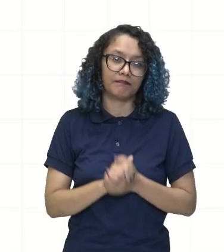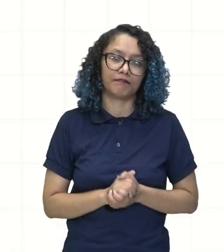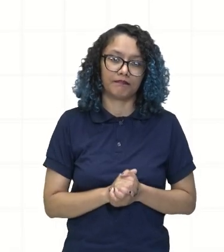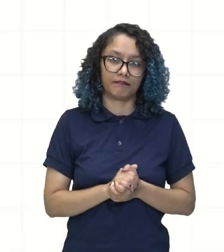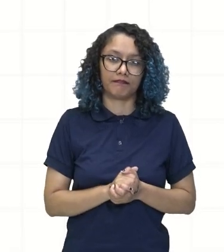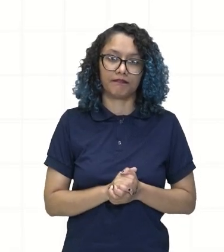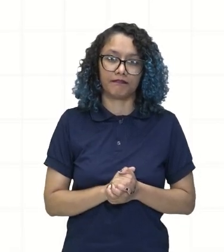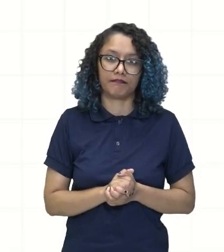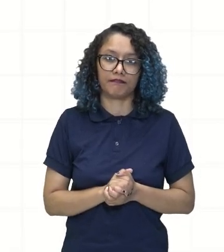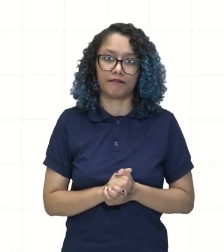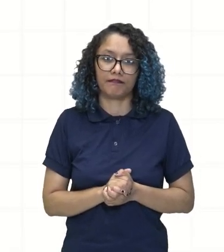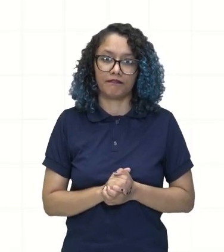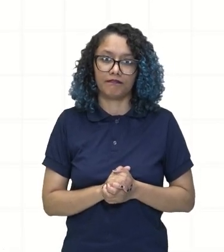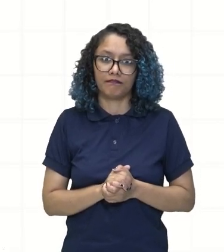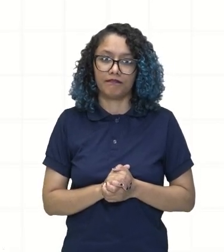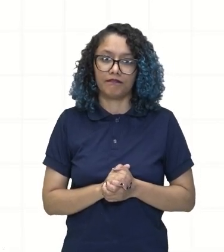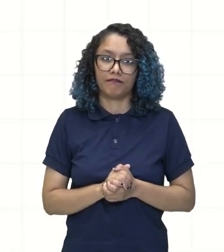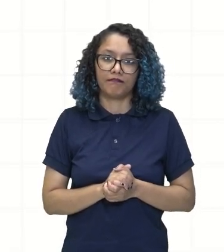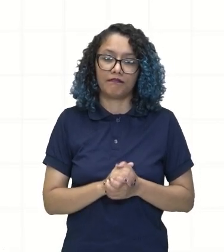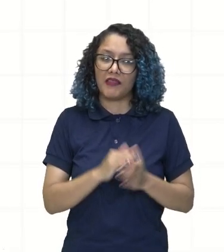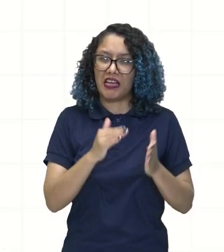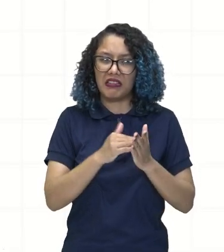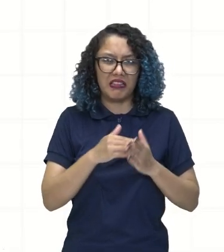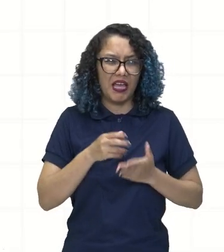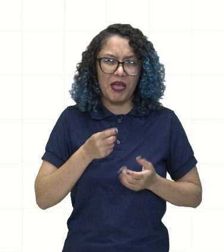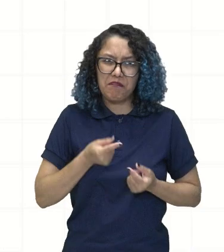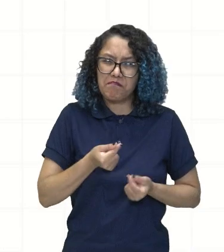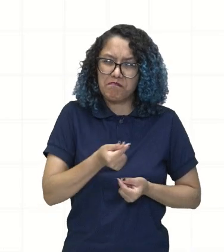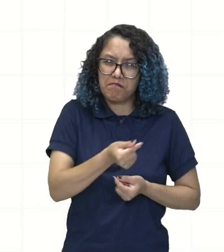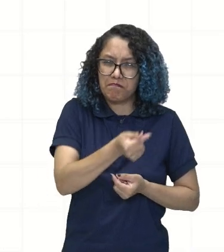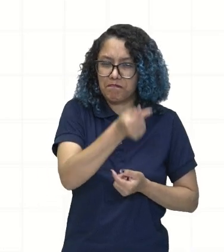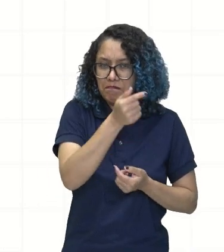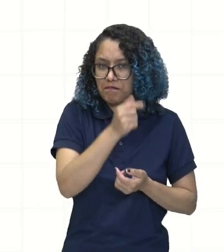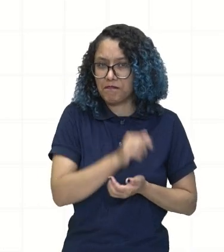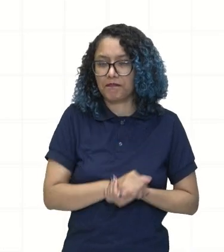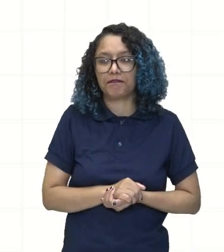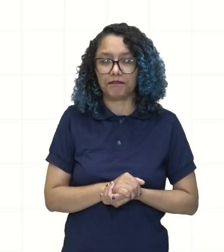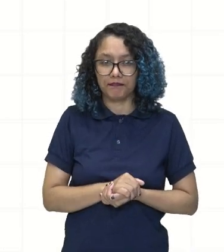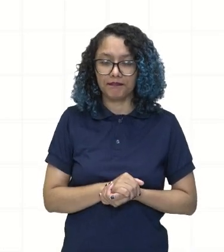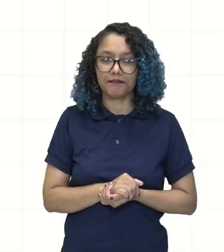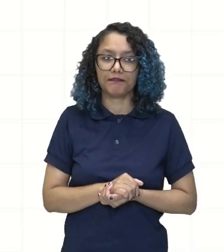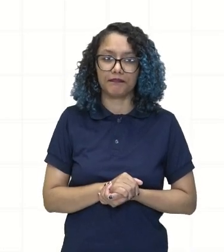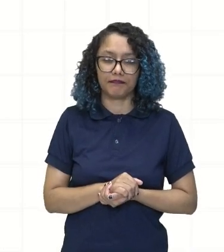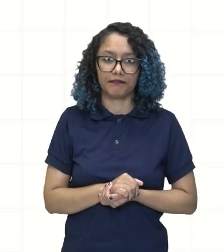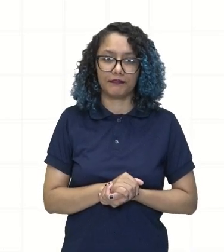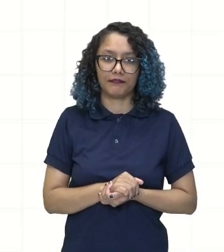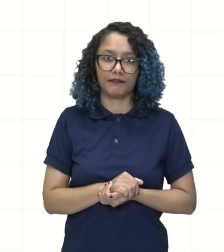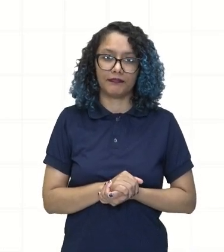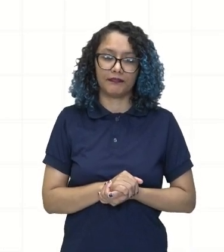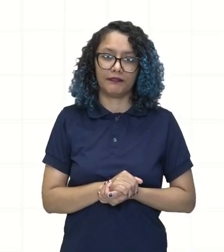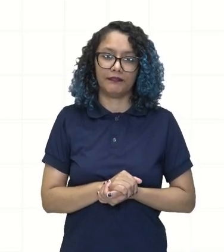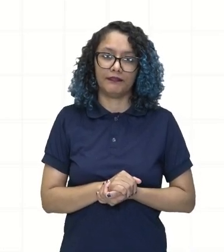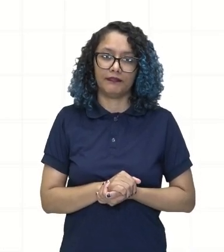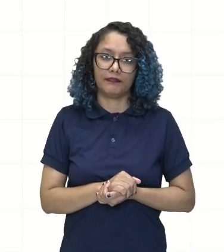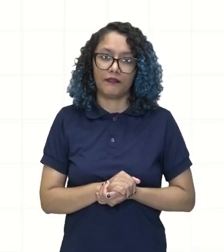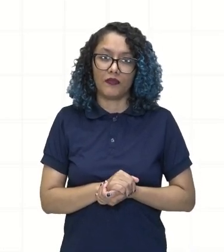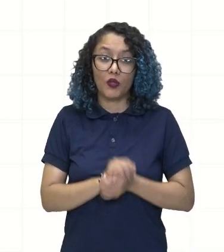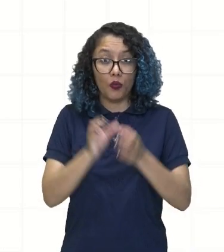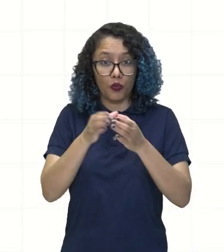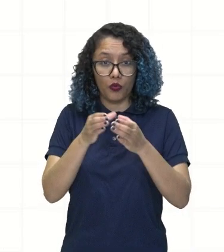indo até o mais infinito, tá bom? Então, números